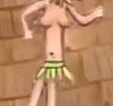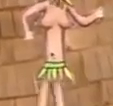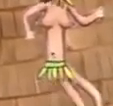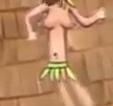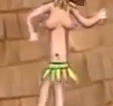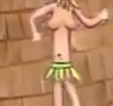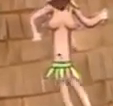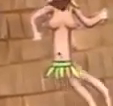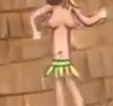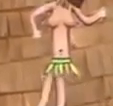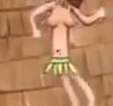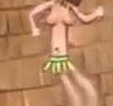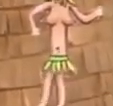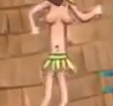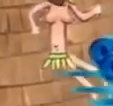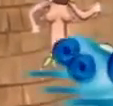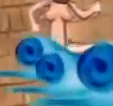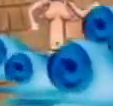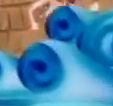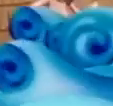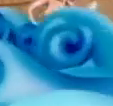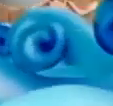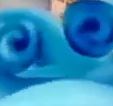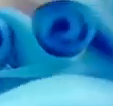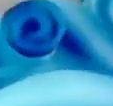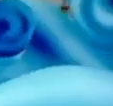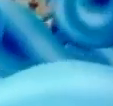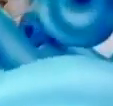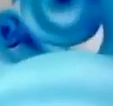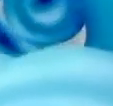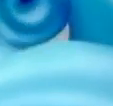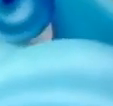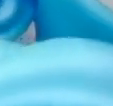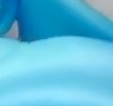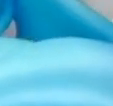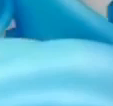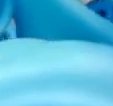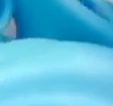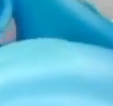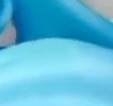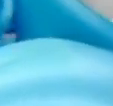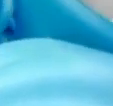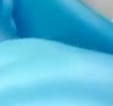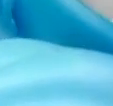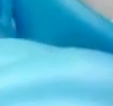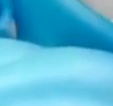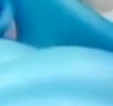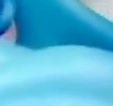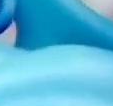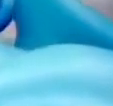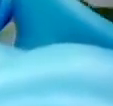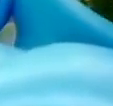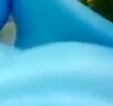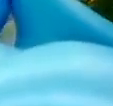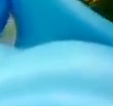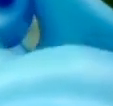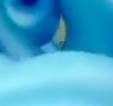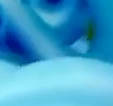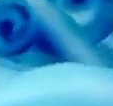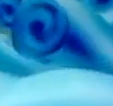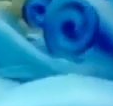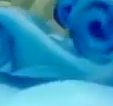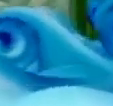mar, ver as Índias em outro lugar. Deus chamou, deu azar, muitas nós não puderam